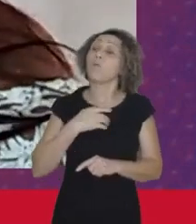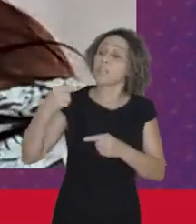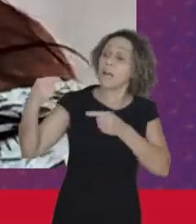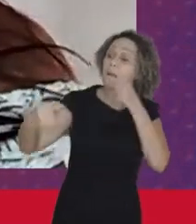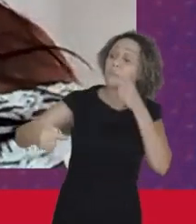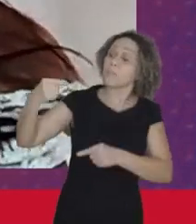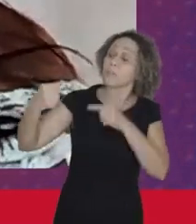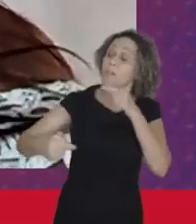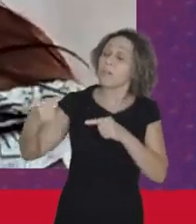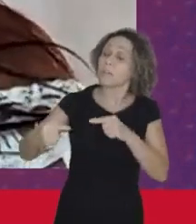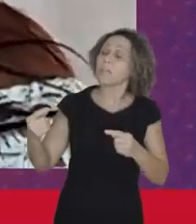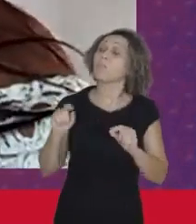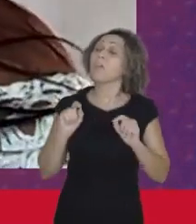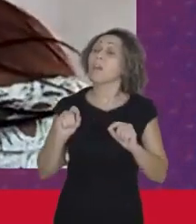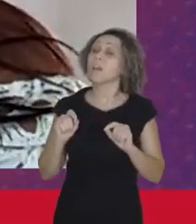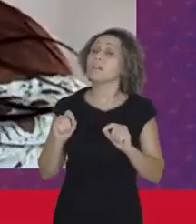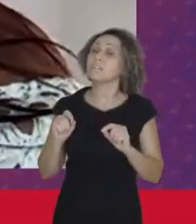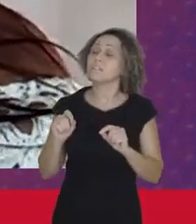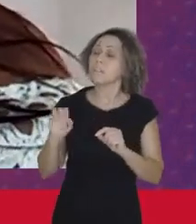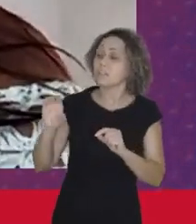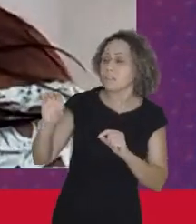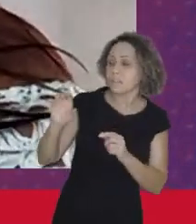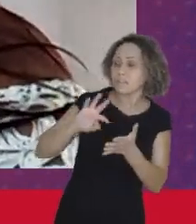e anticapacitista é aquela que vai